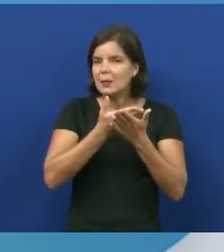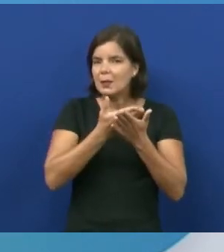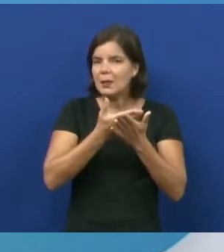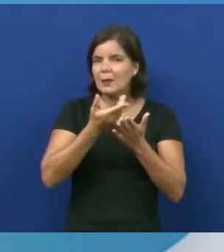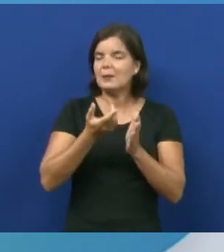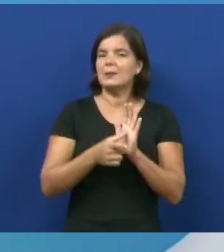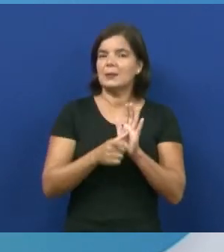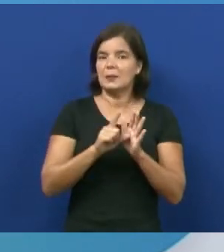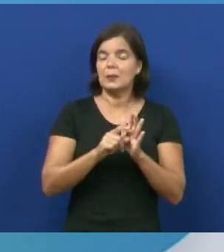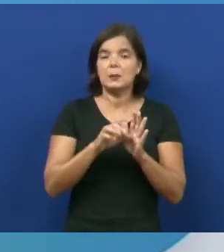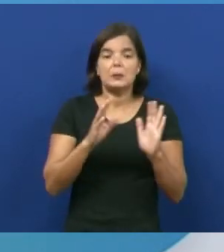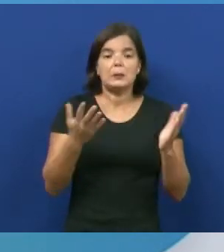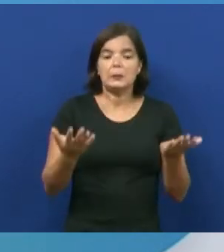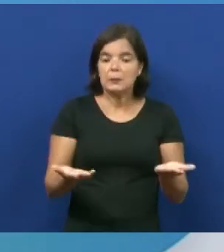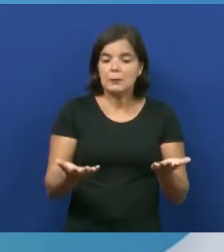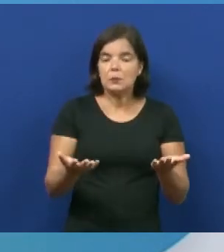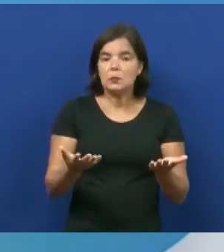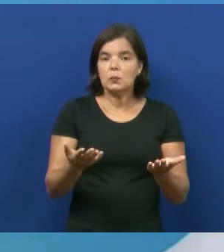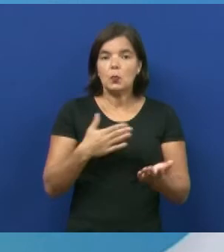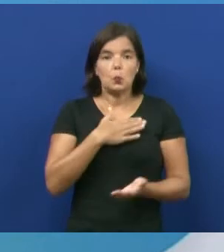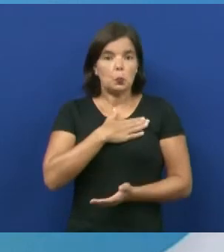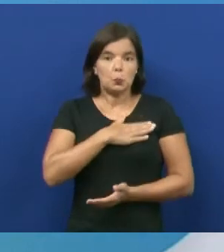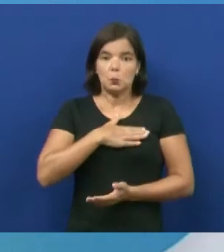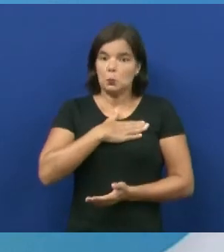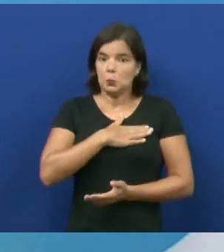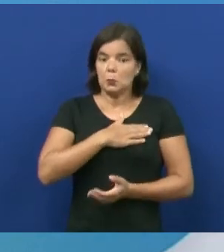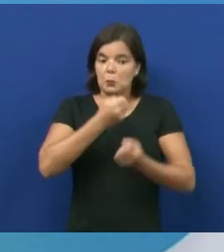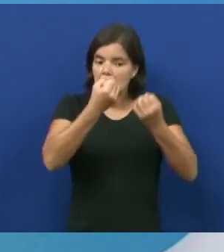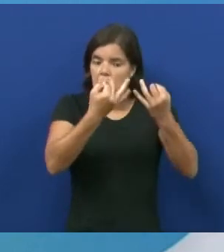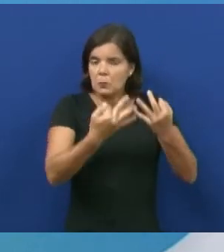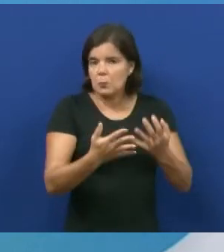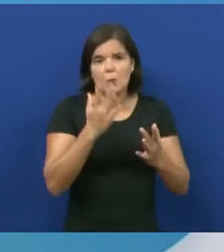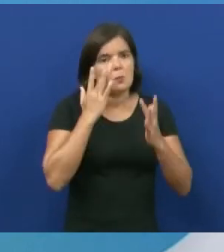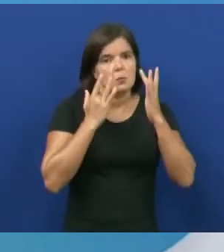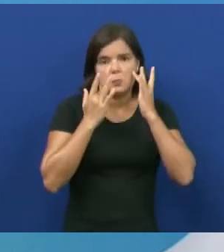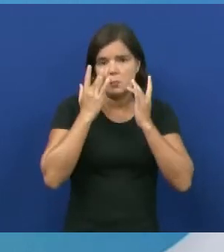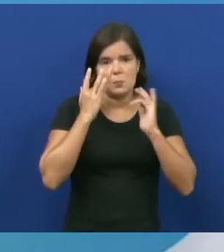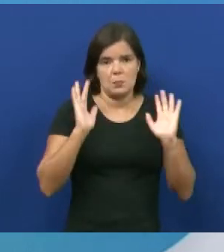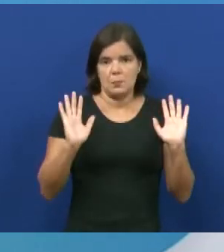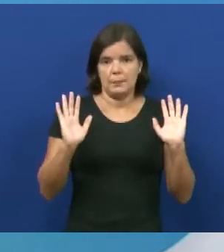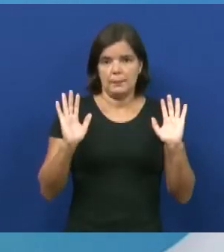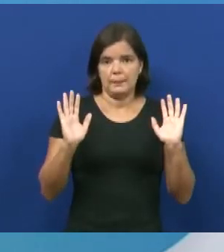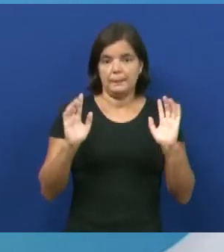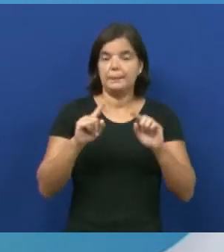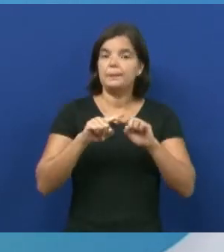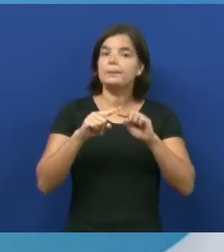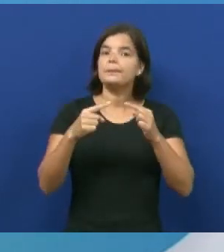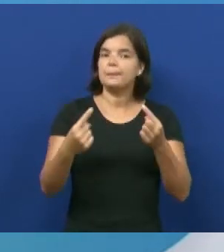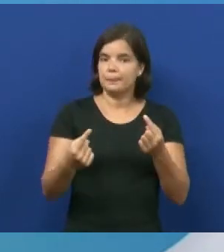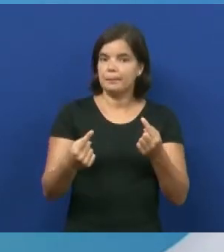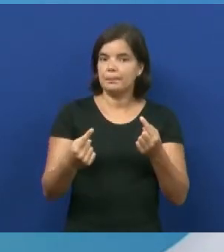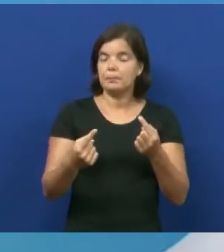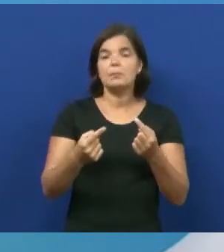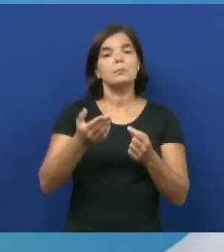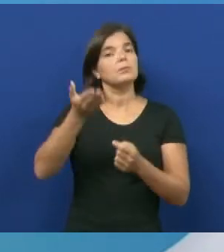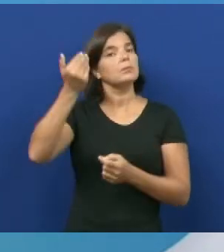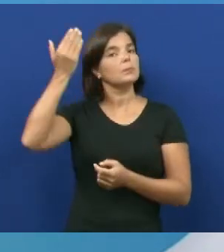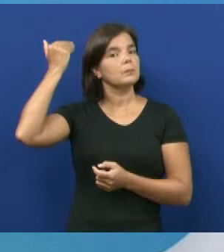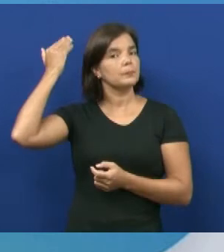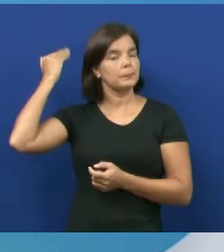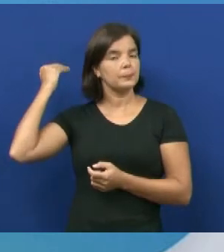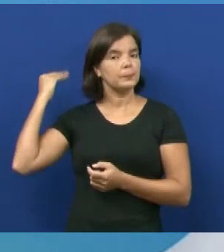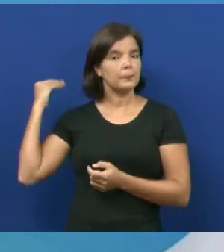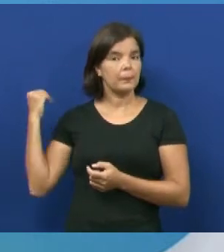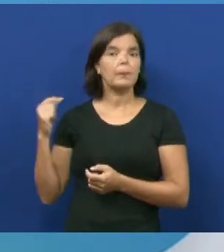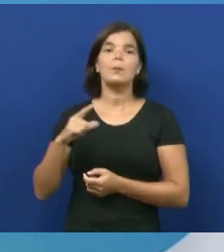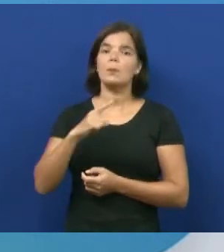olha, não é o teu gosto que define o que é ou não teatro. Mas nessa época, imaginem que